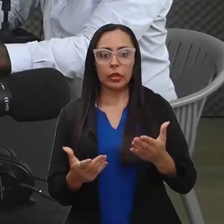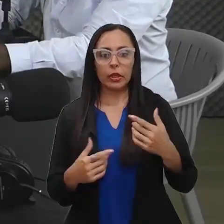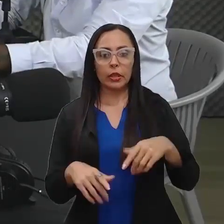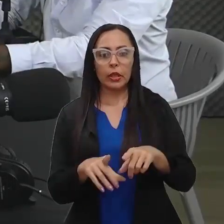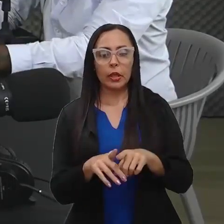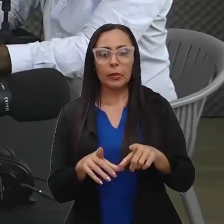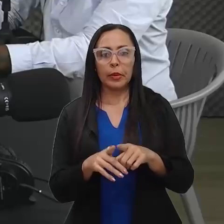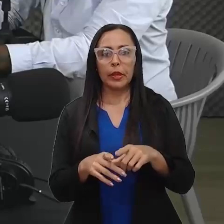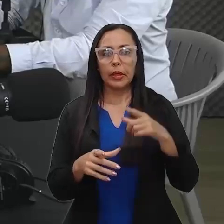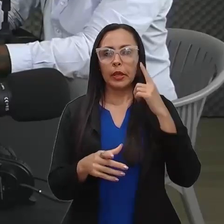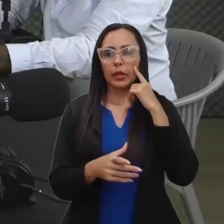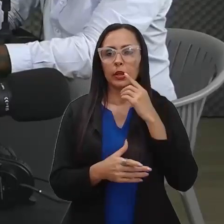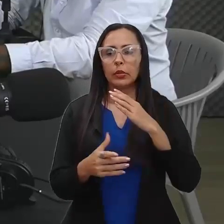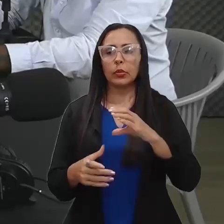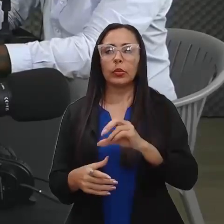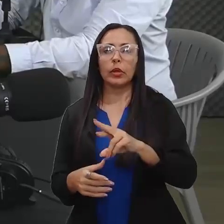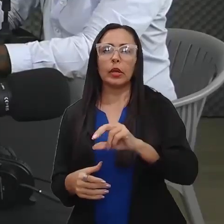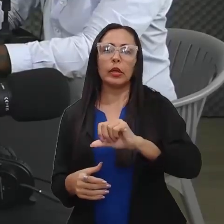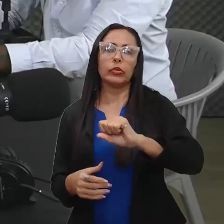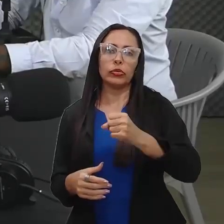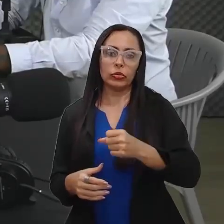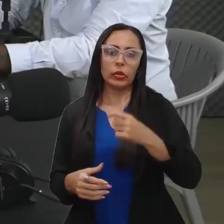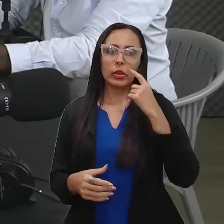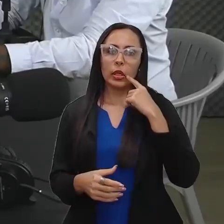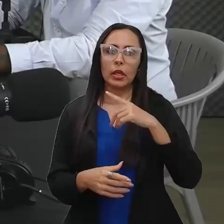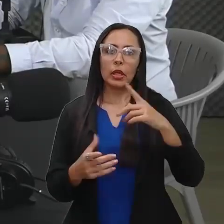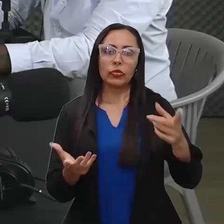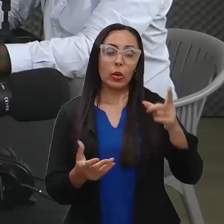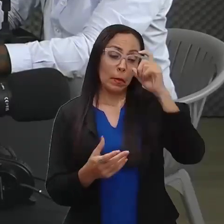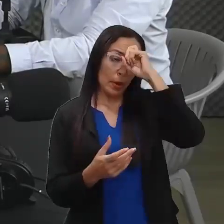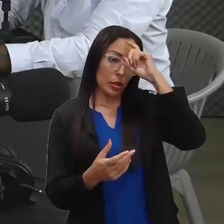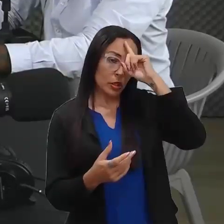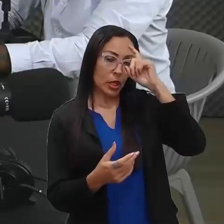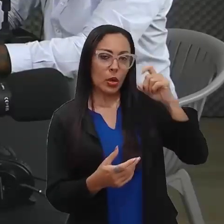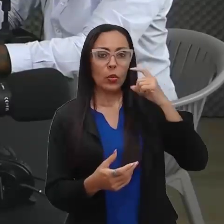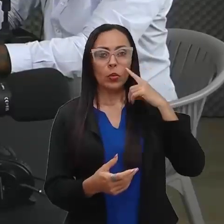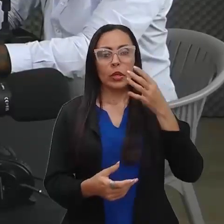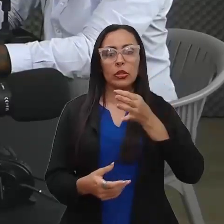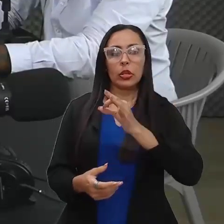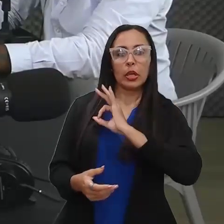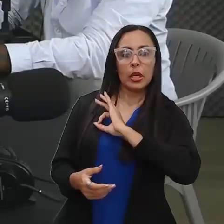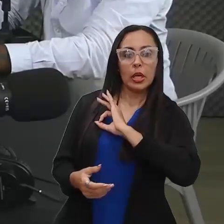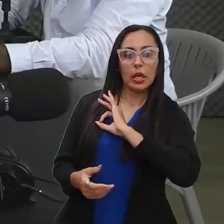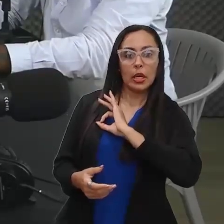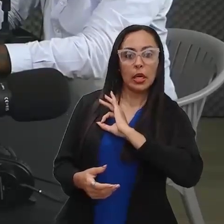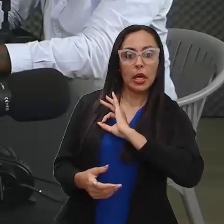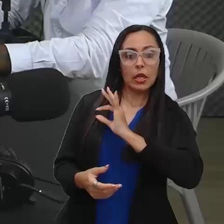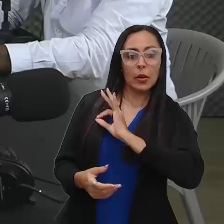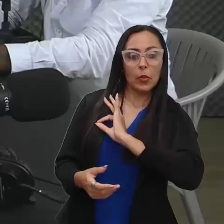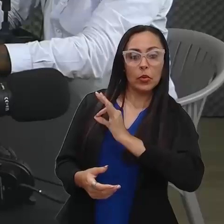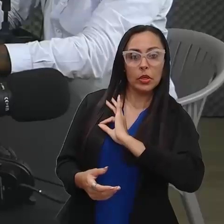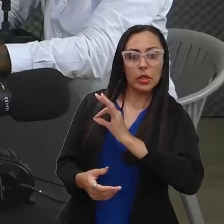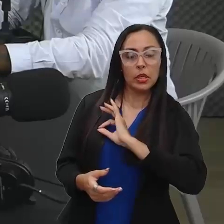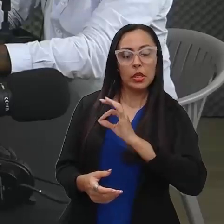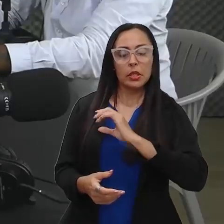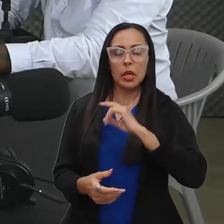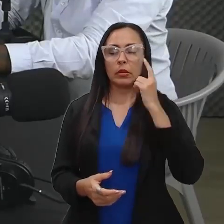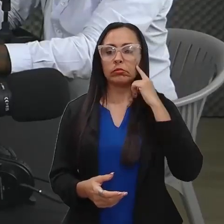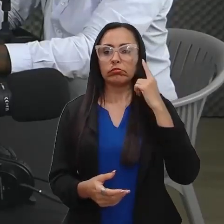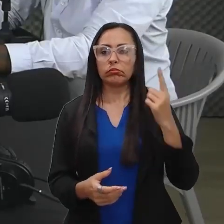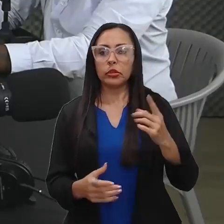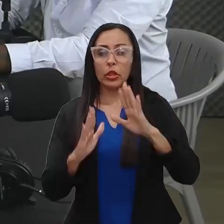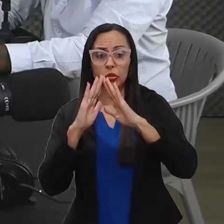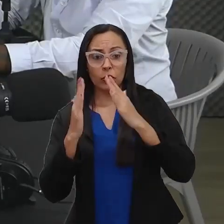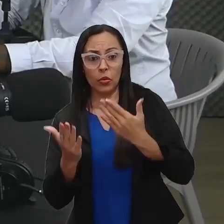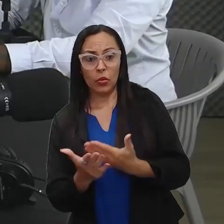ela chegue no CREAS, no CRAS, que ela chegue no posto de saúde, que ela chegue na polícia, né, no setor de segurança, que ela chegue na escola,